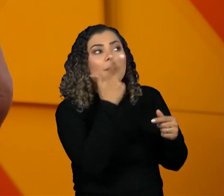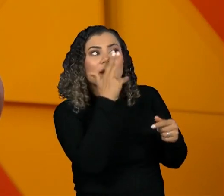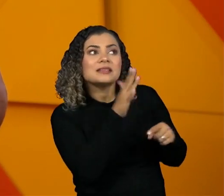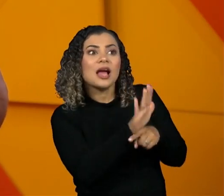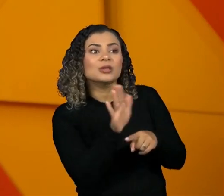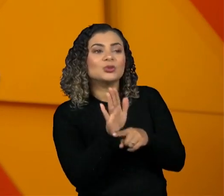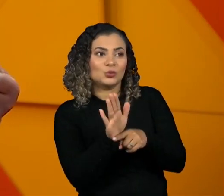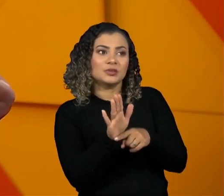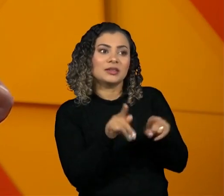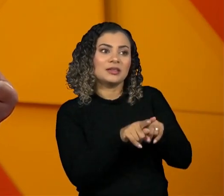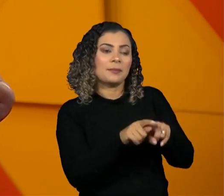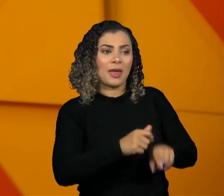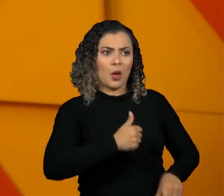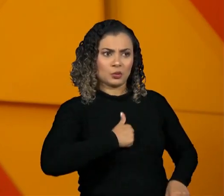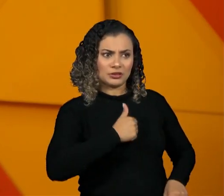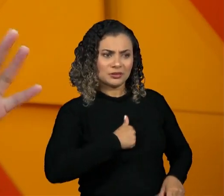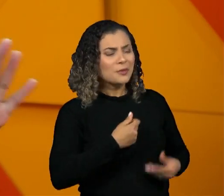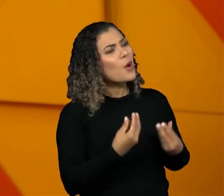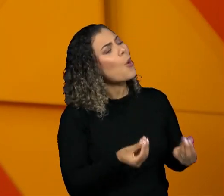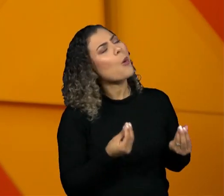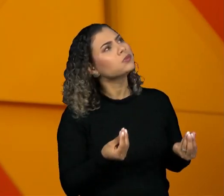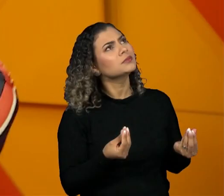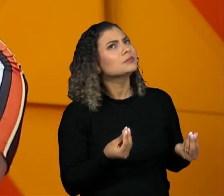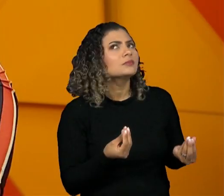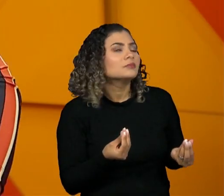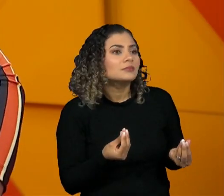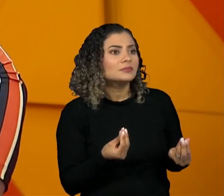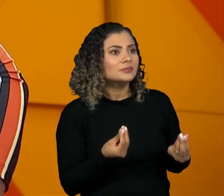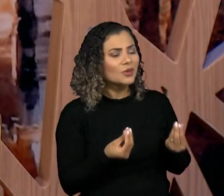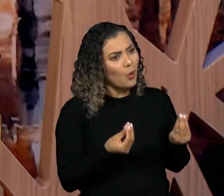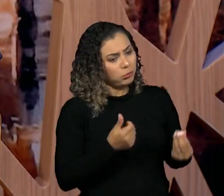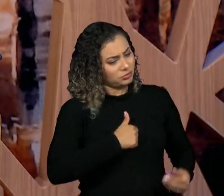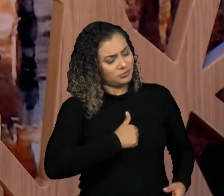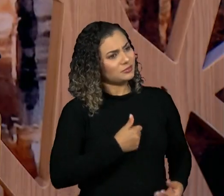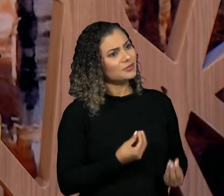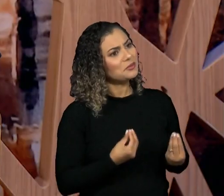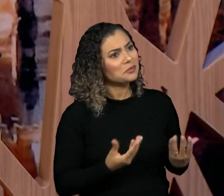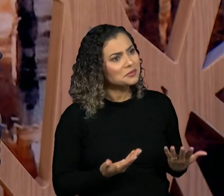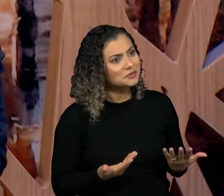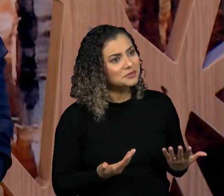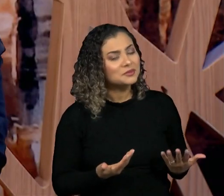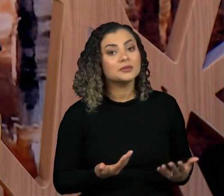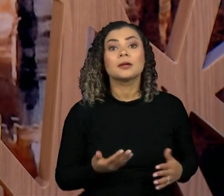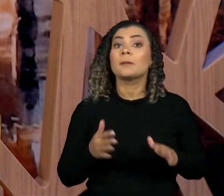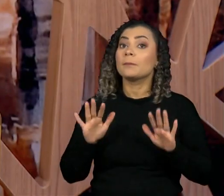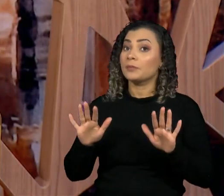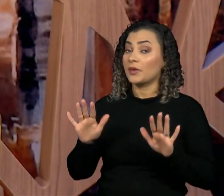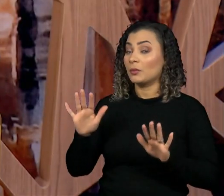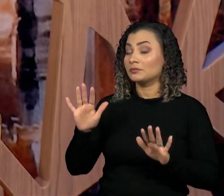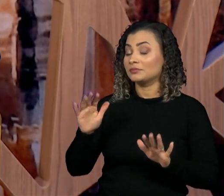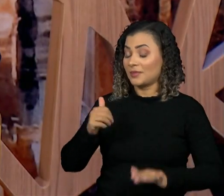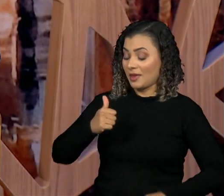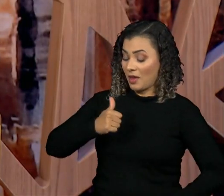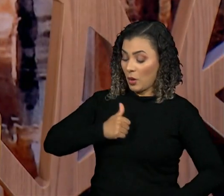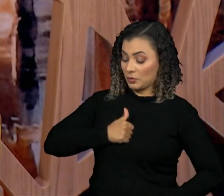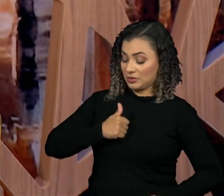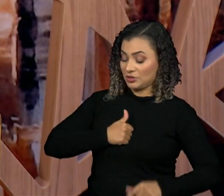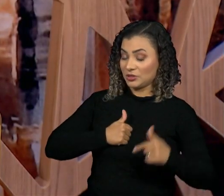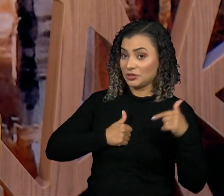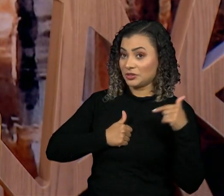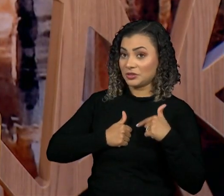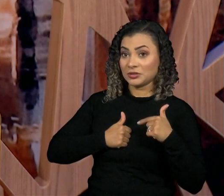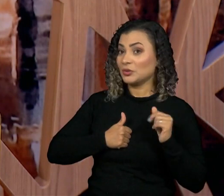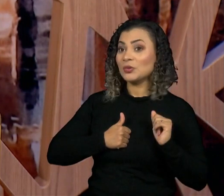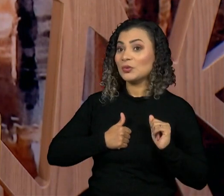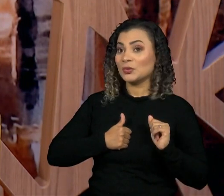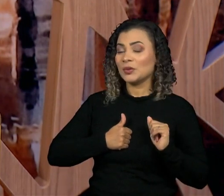aumento da autoestima? Como é que é isso, nessa manutenção? Se a gente pensar que a autoestima passa por um lugar